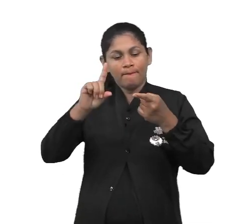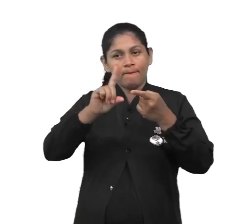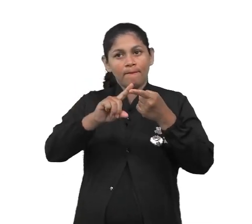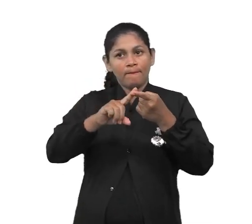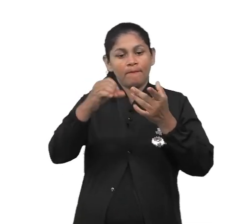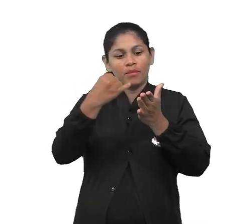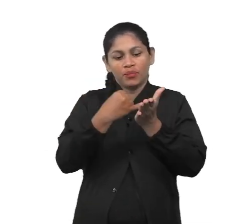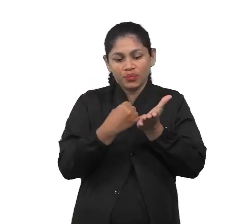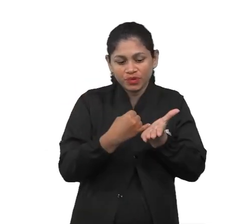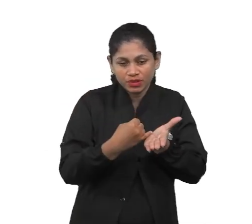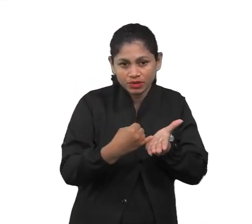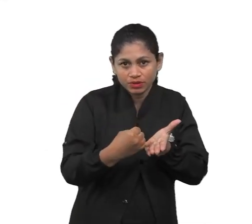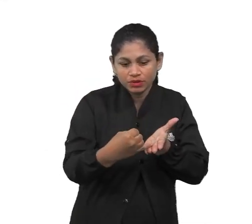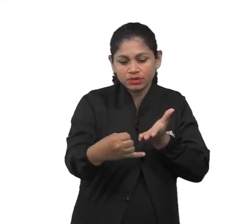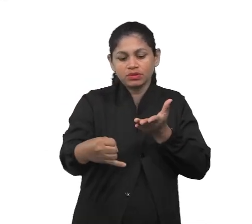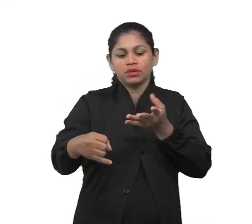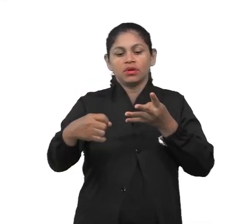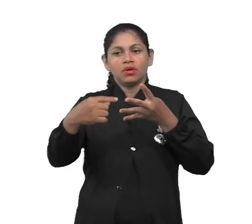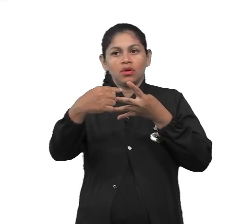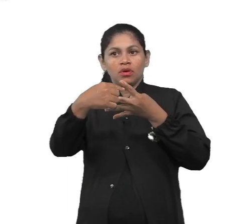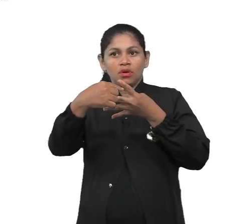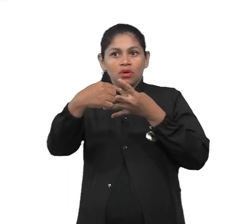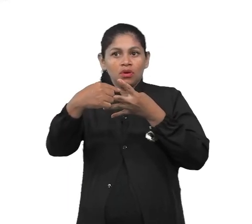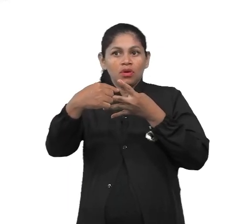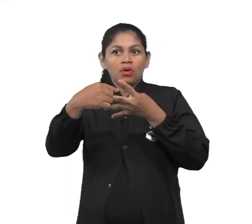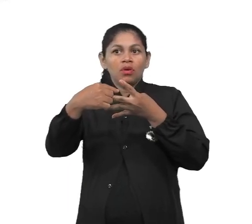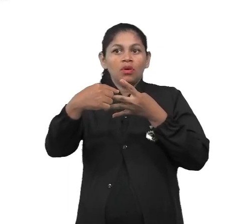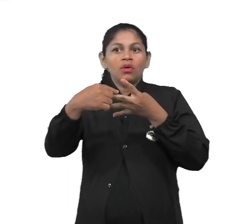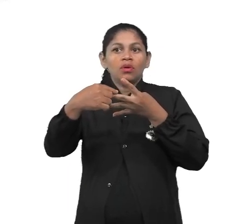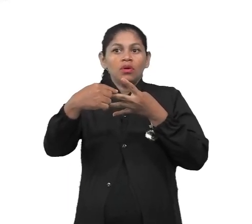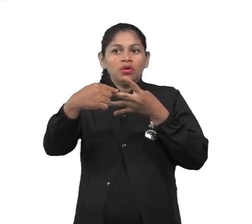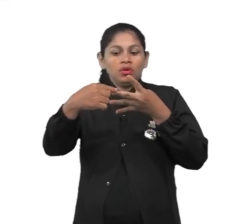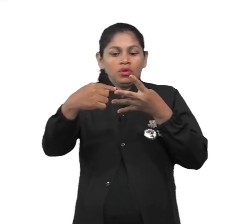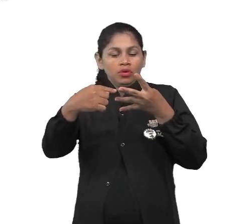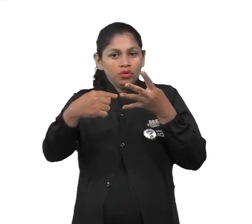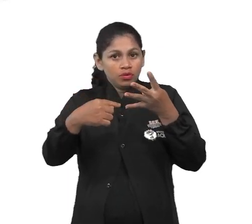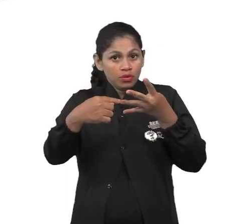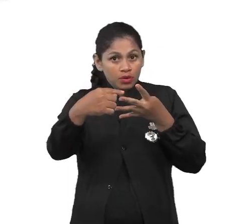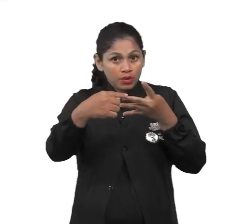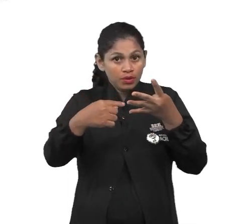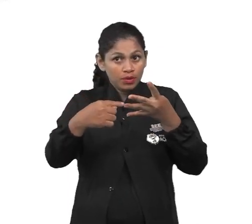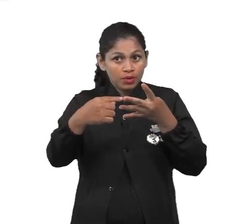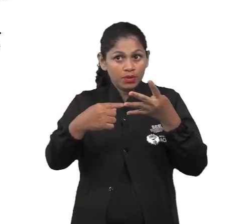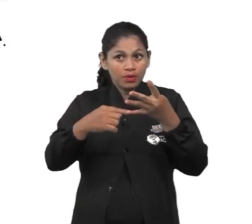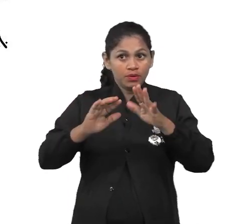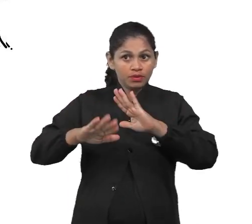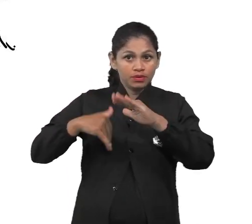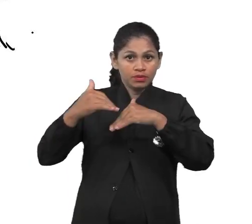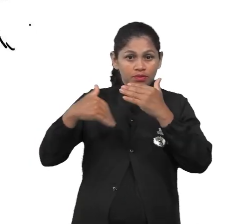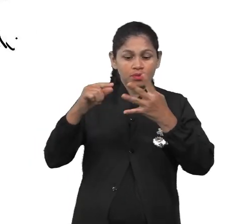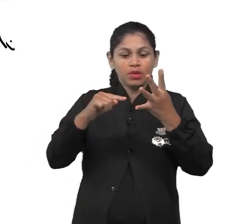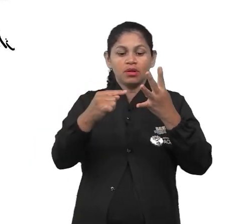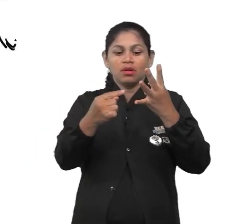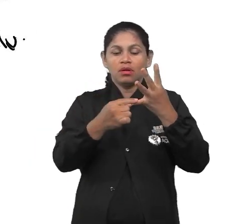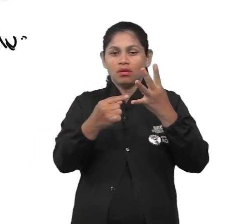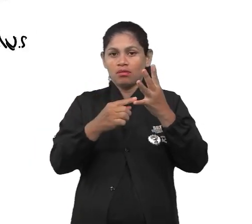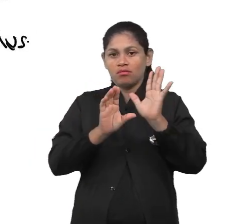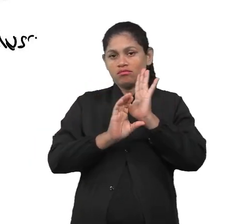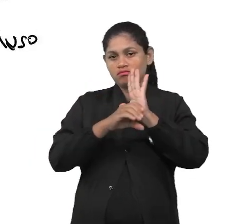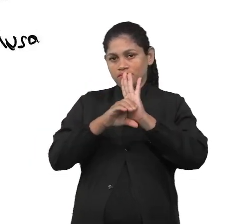o desenvolvimento e um parágrafo para a conclusão.